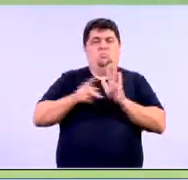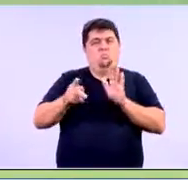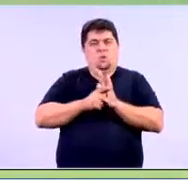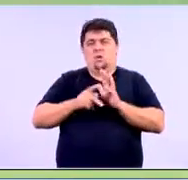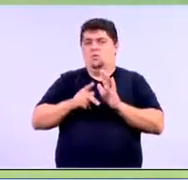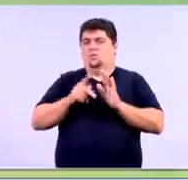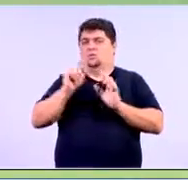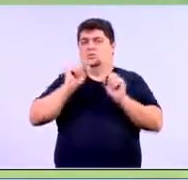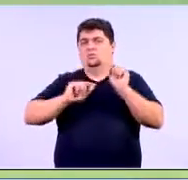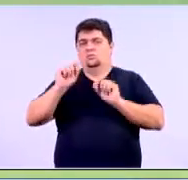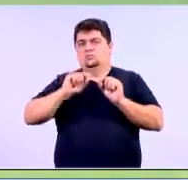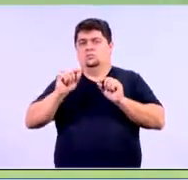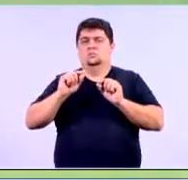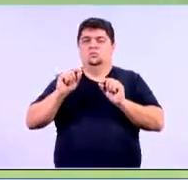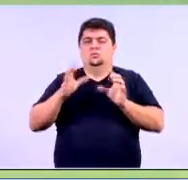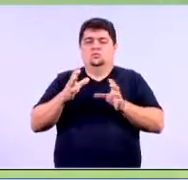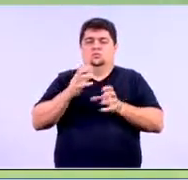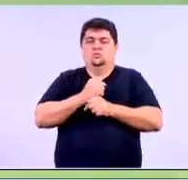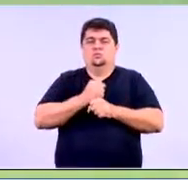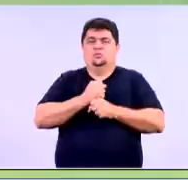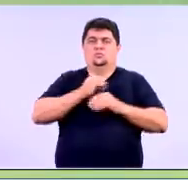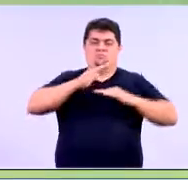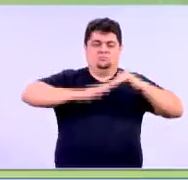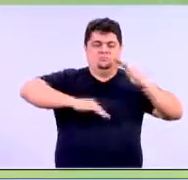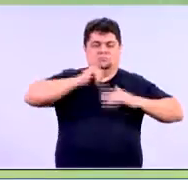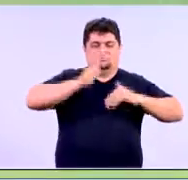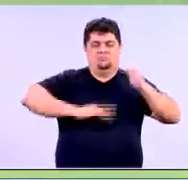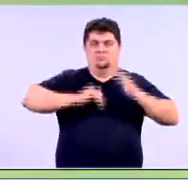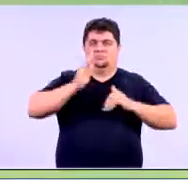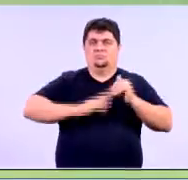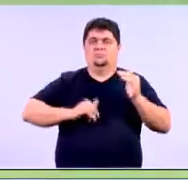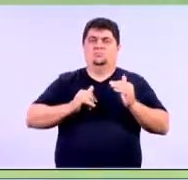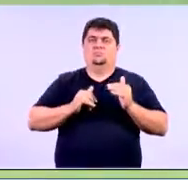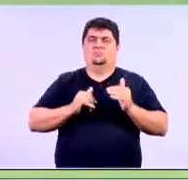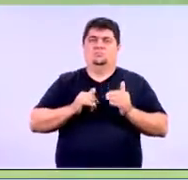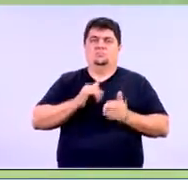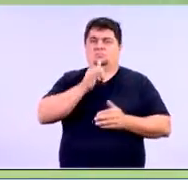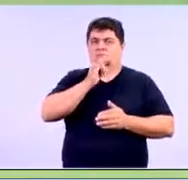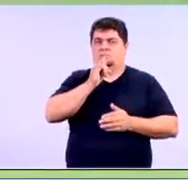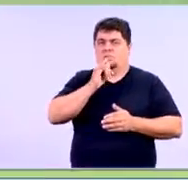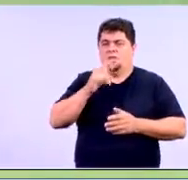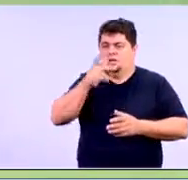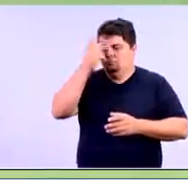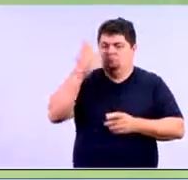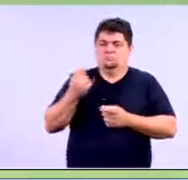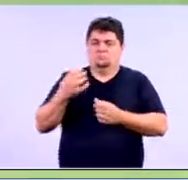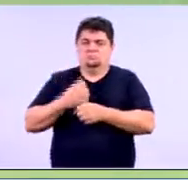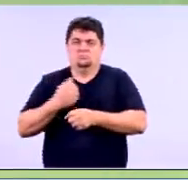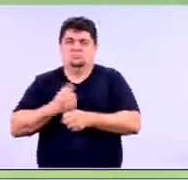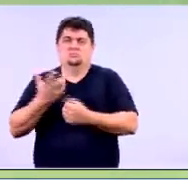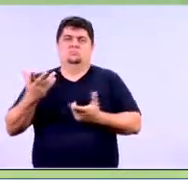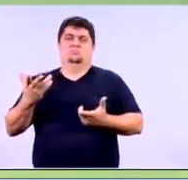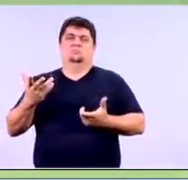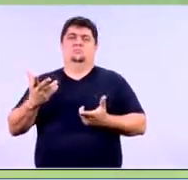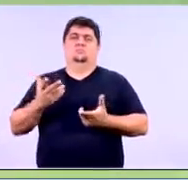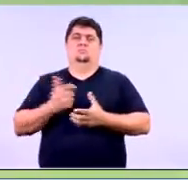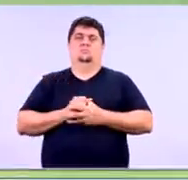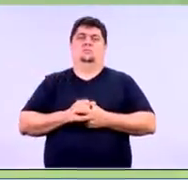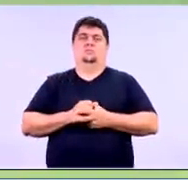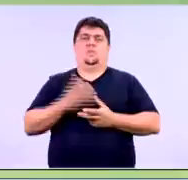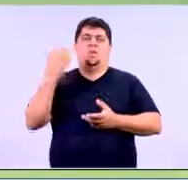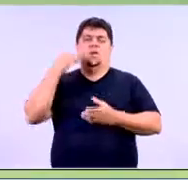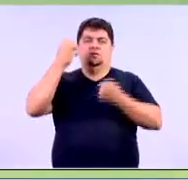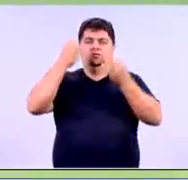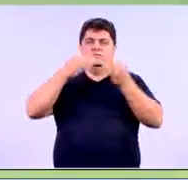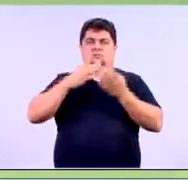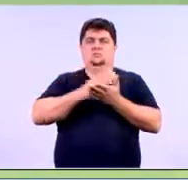é vinculada a categorias profissionais, como eu havia, ou econômicas, como eu havia dito no início da